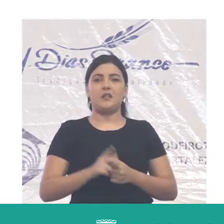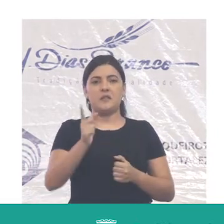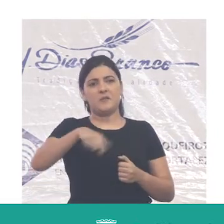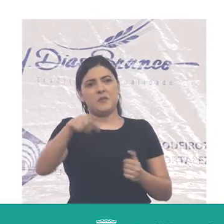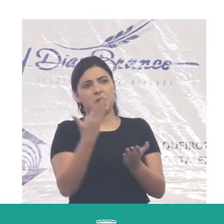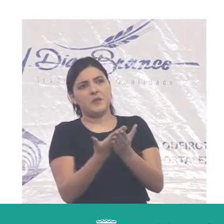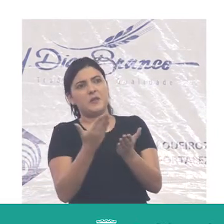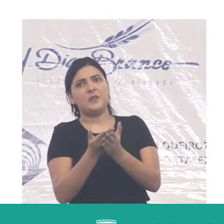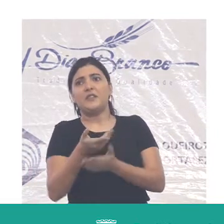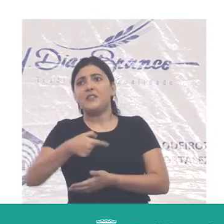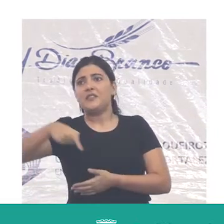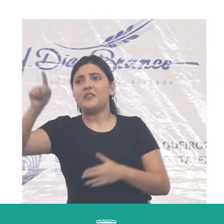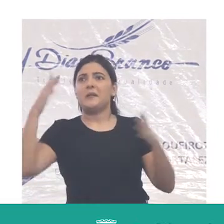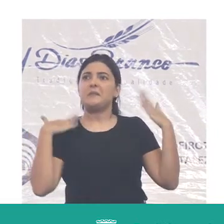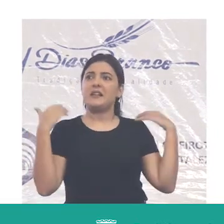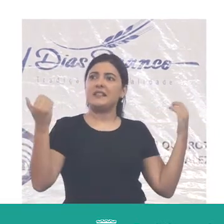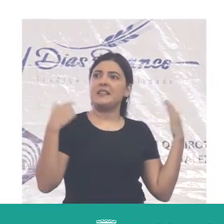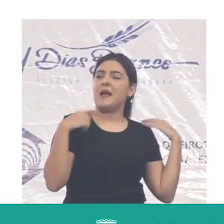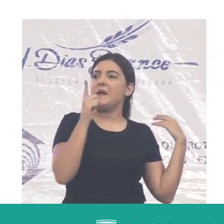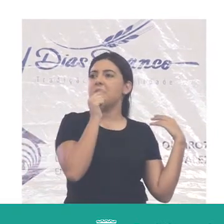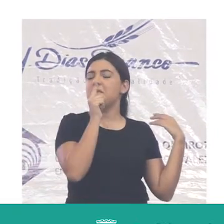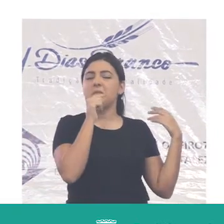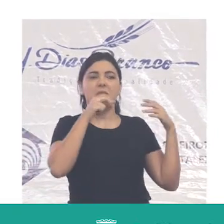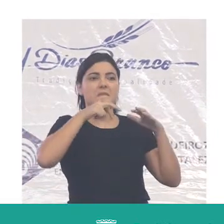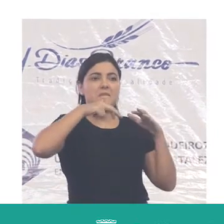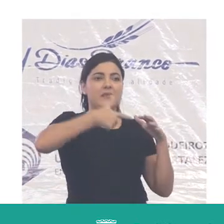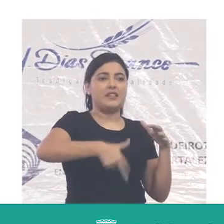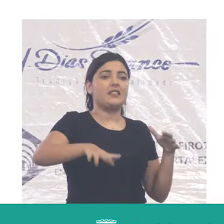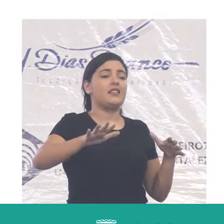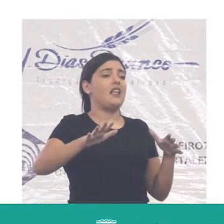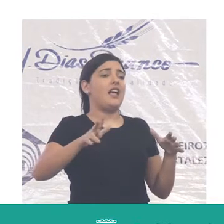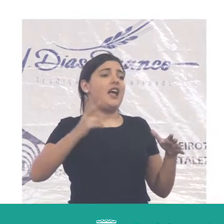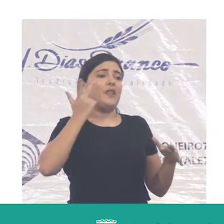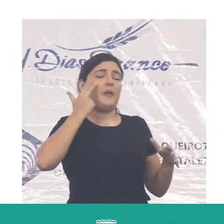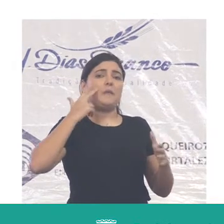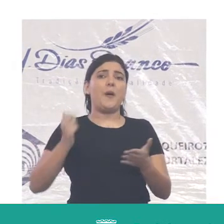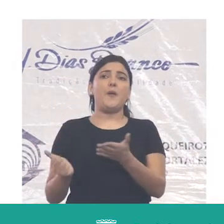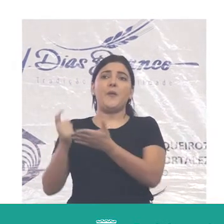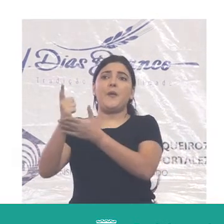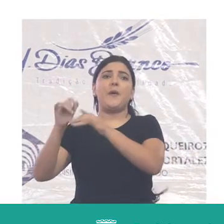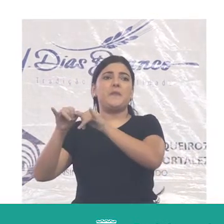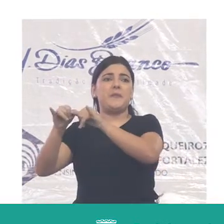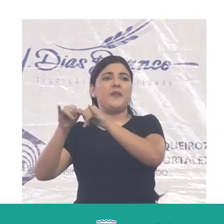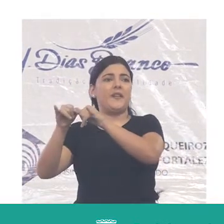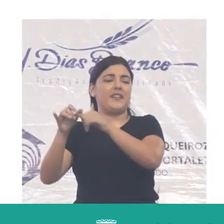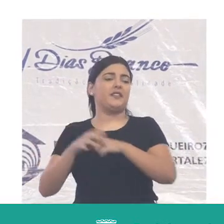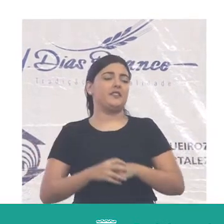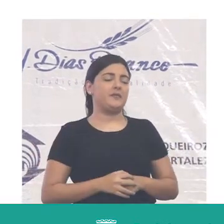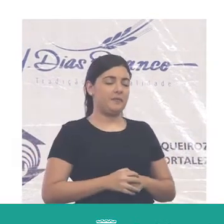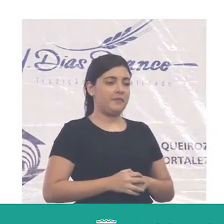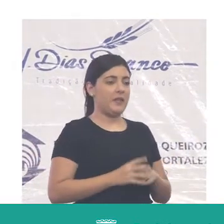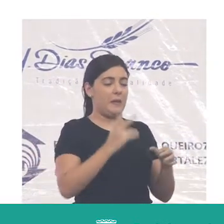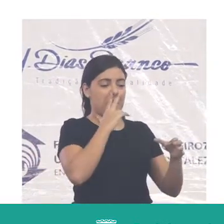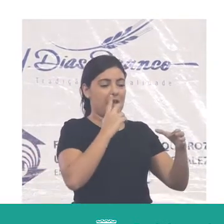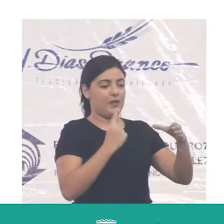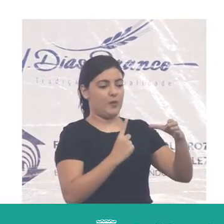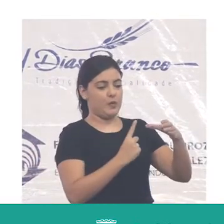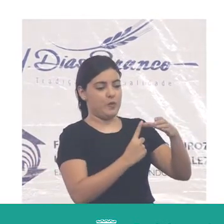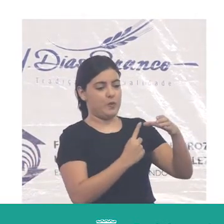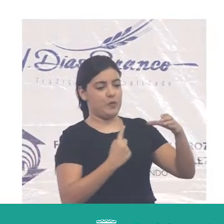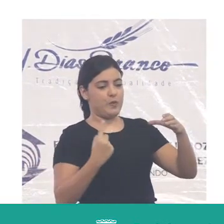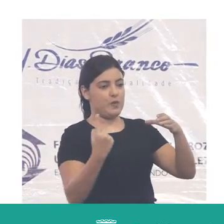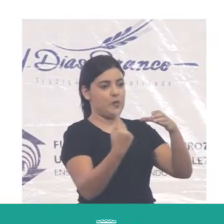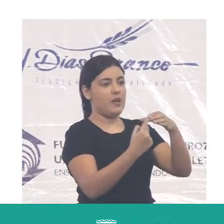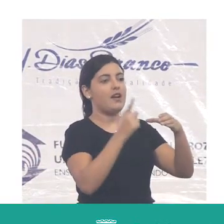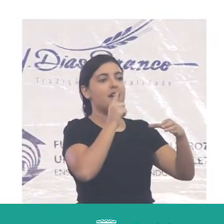né? Faz tempo que não vai para uma piscina. Está aí aquelas piscinas réia de plástico que a gente compra, circular.